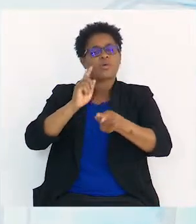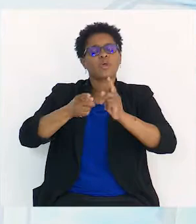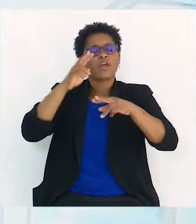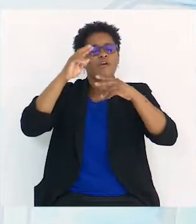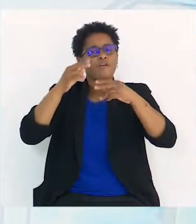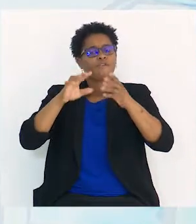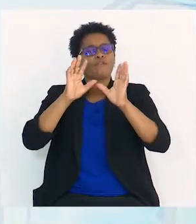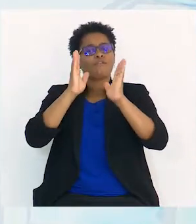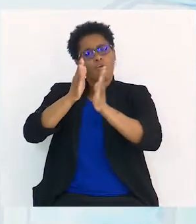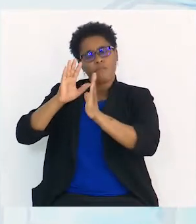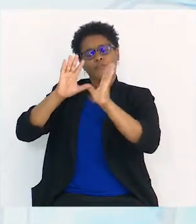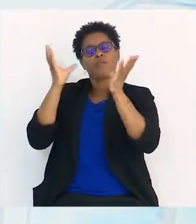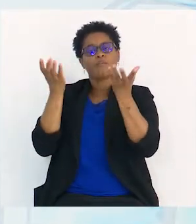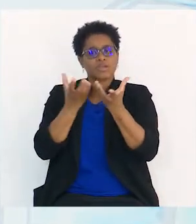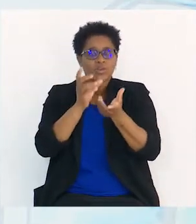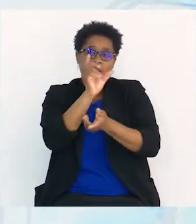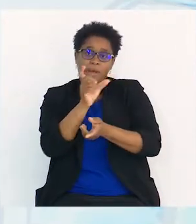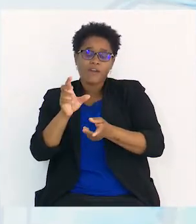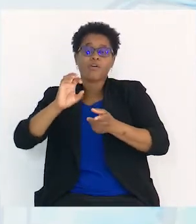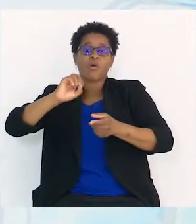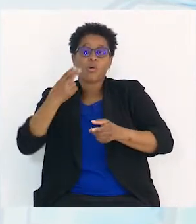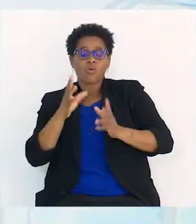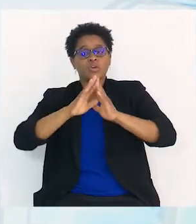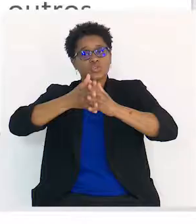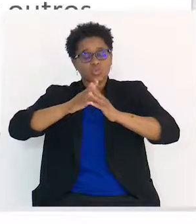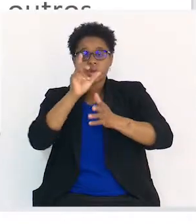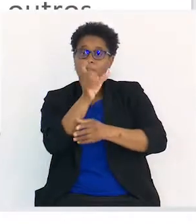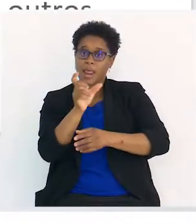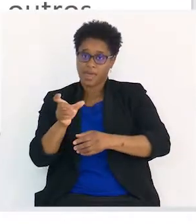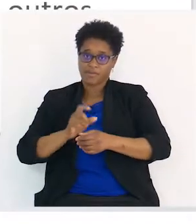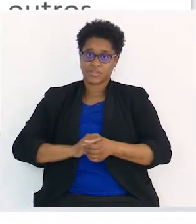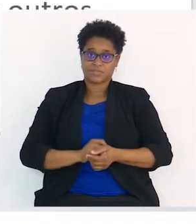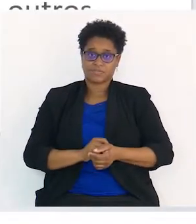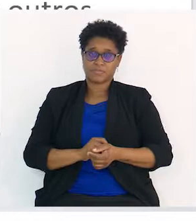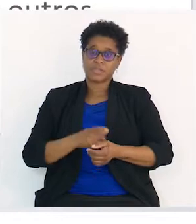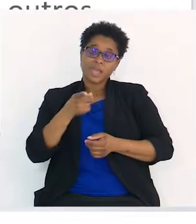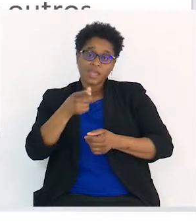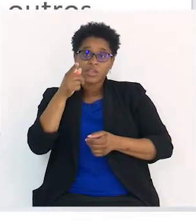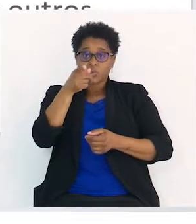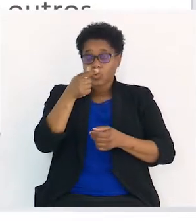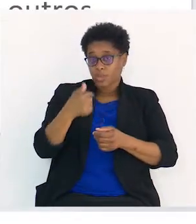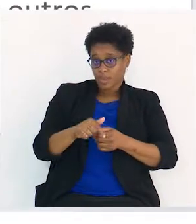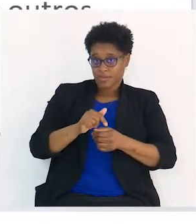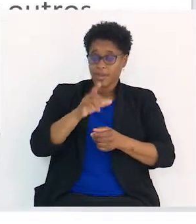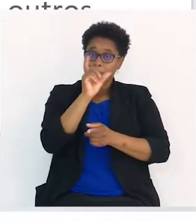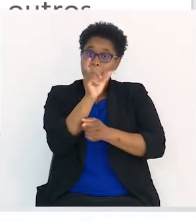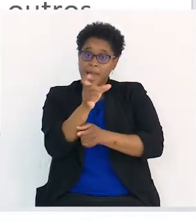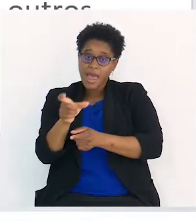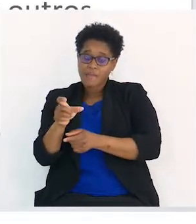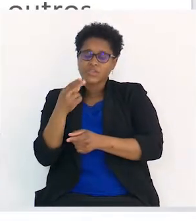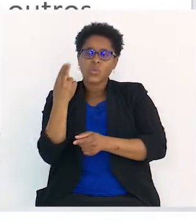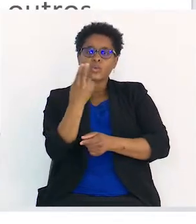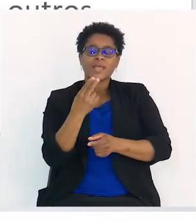palavra ou então estrutura de palavras. Daí que tu tens palavra é a